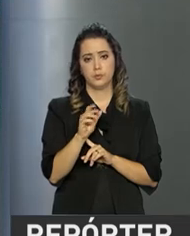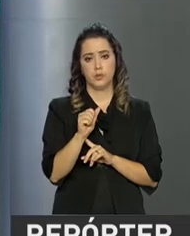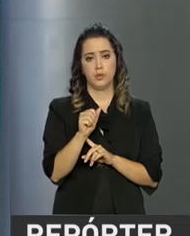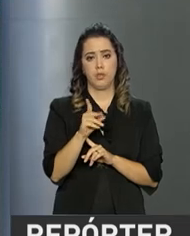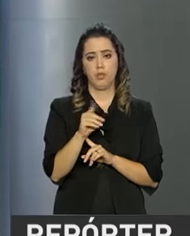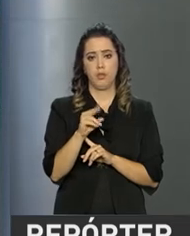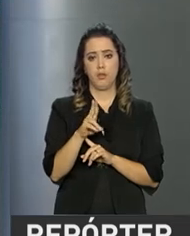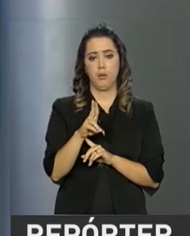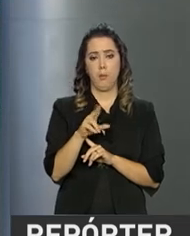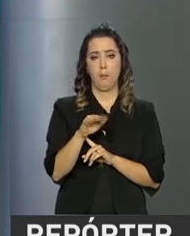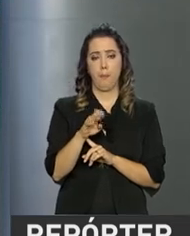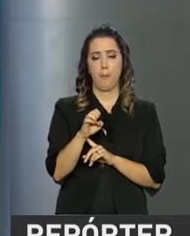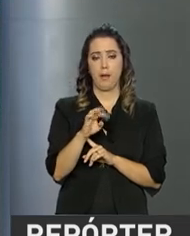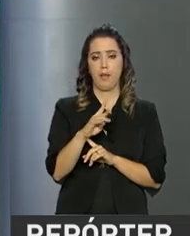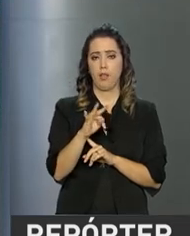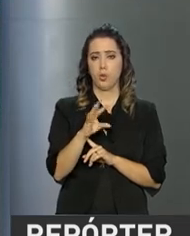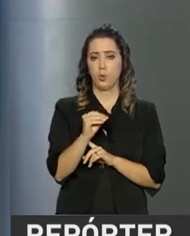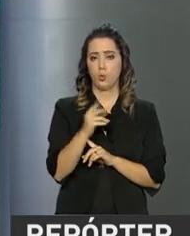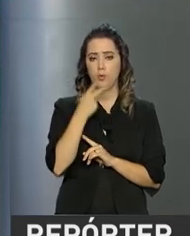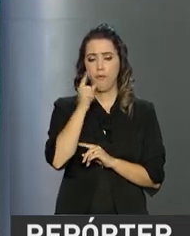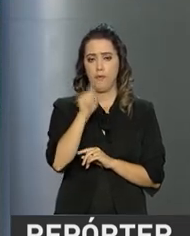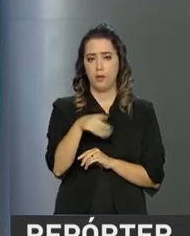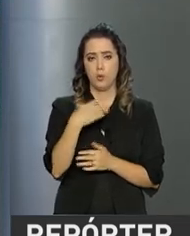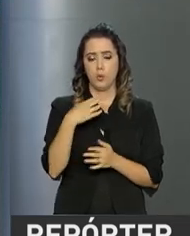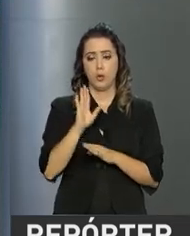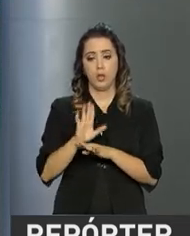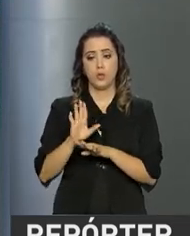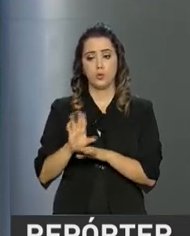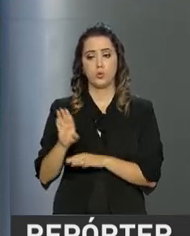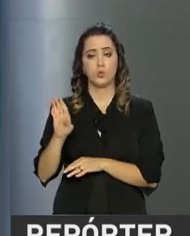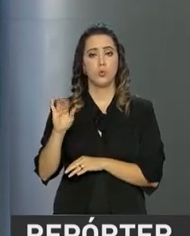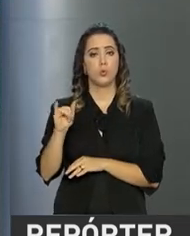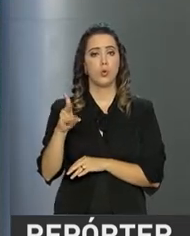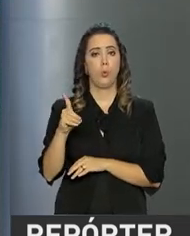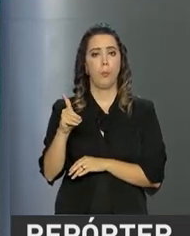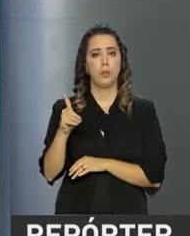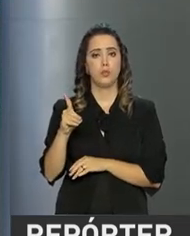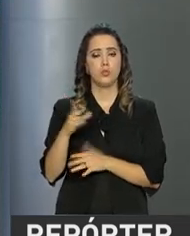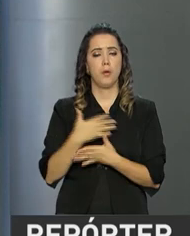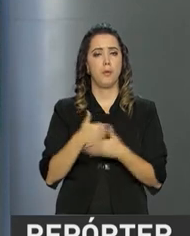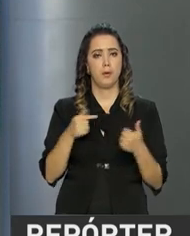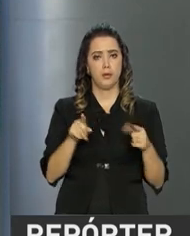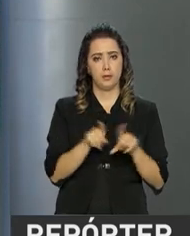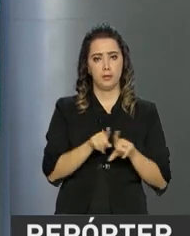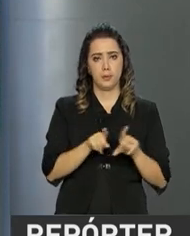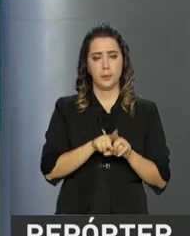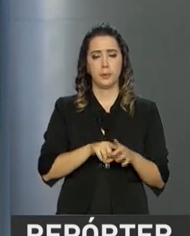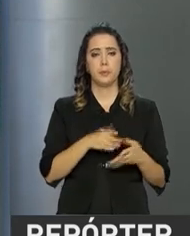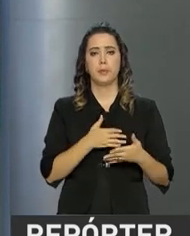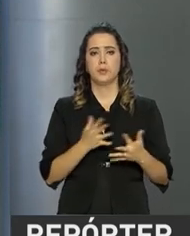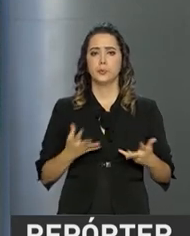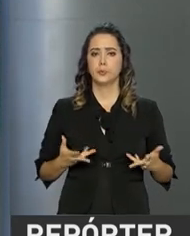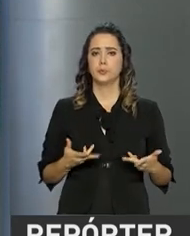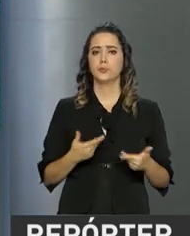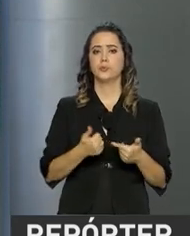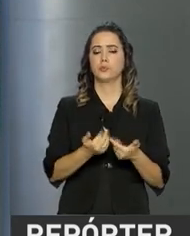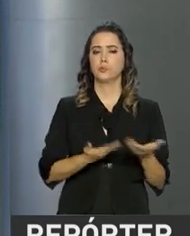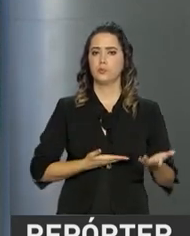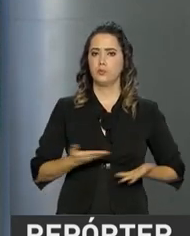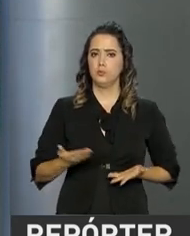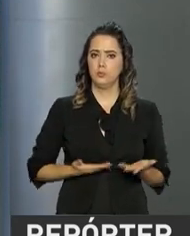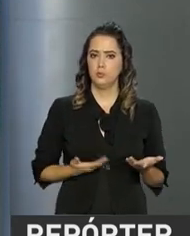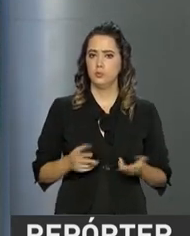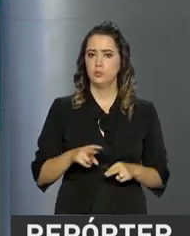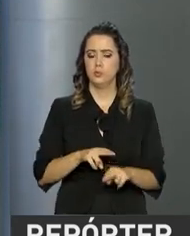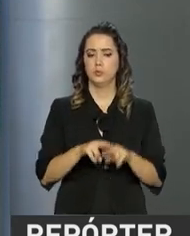Adalberto Vasconcelos. Ele acredita que a assessoria do banco também vai melhorar a qualidade na prestação de serviços por